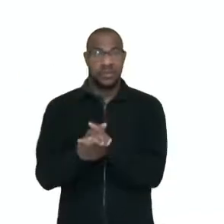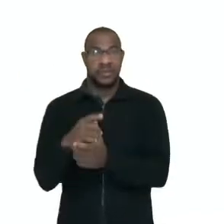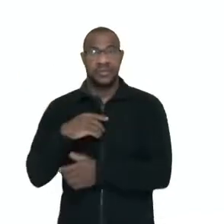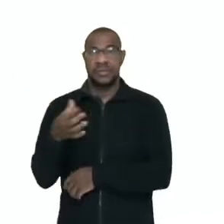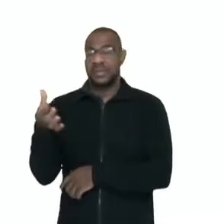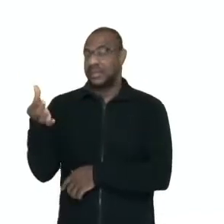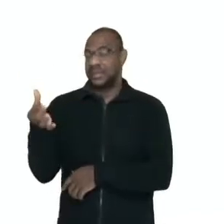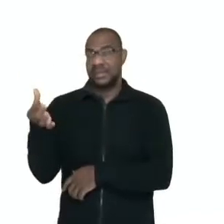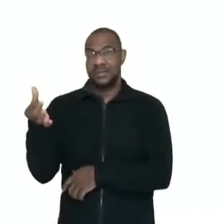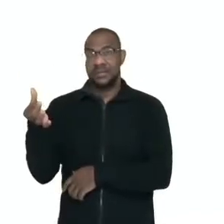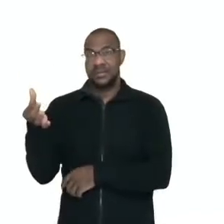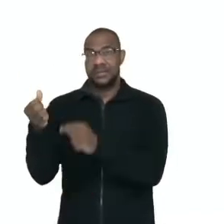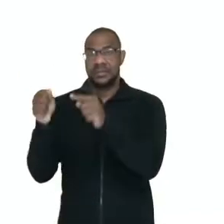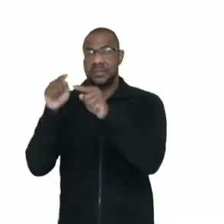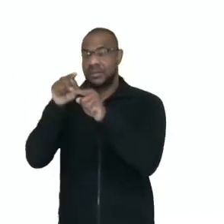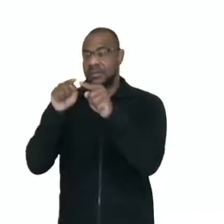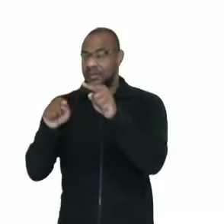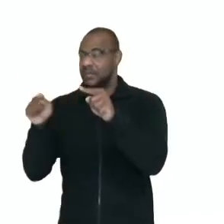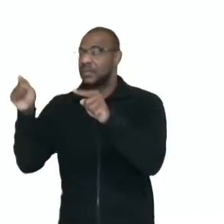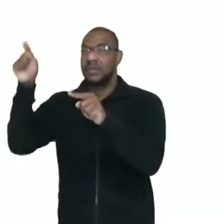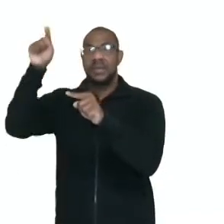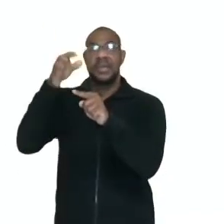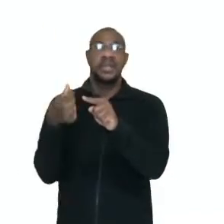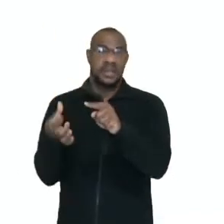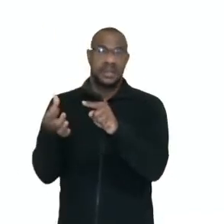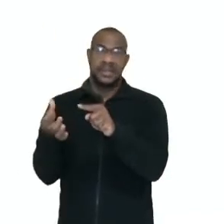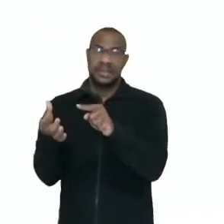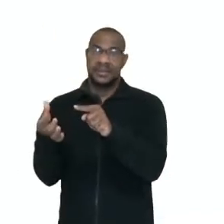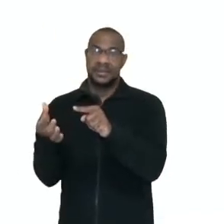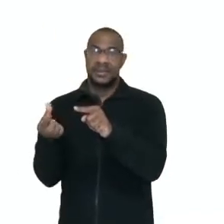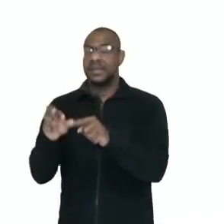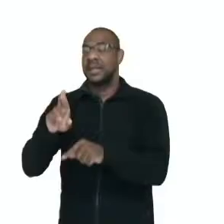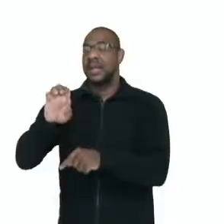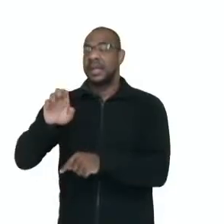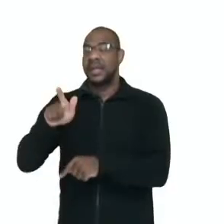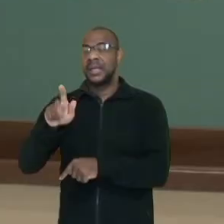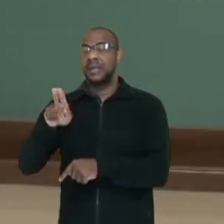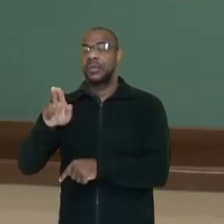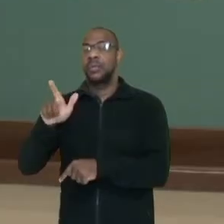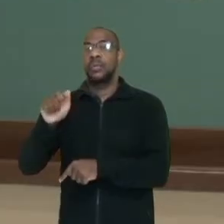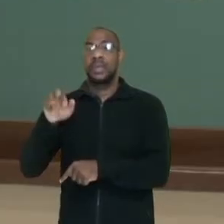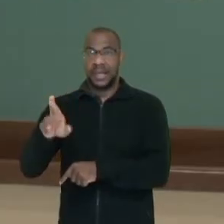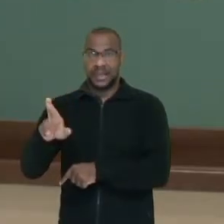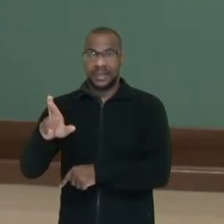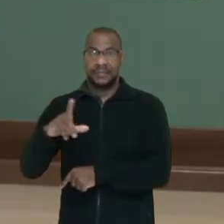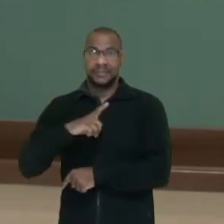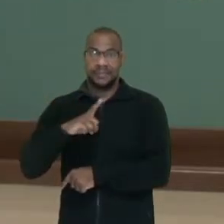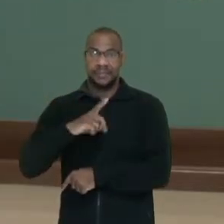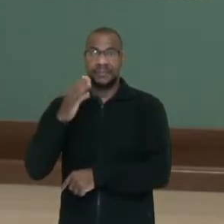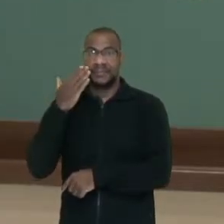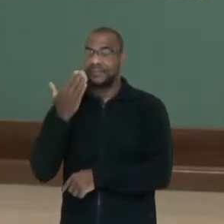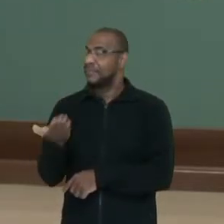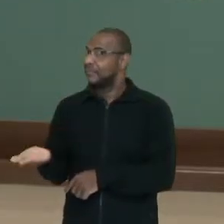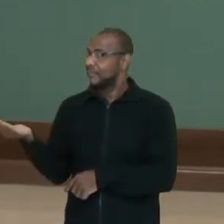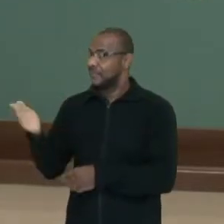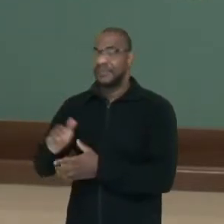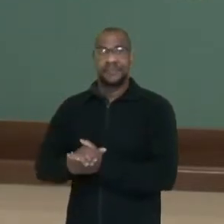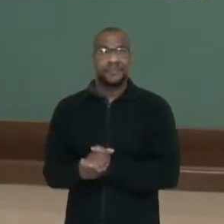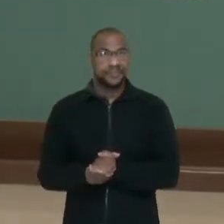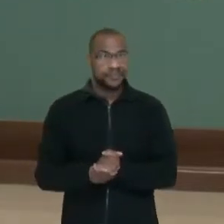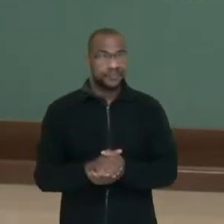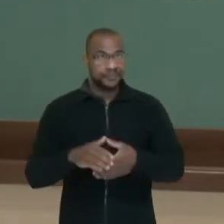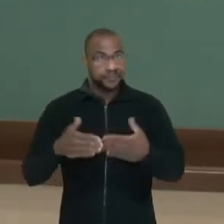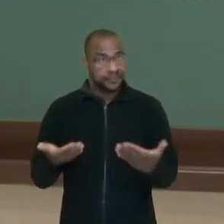seis. Juntando, eu tenho um hexágono regular. Ele está inscrito lá dentro da circunferência, tá